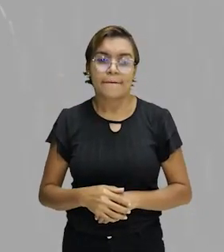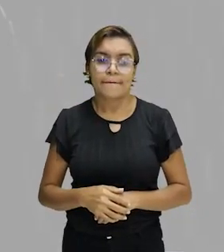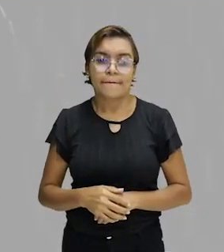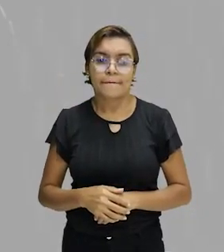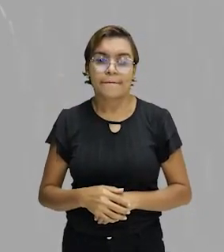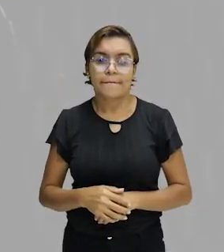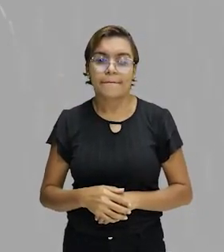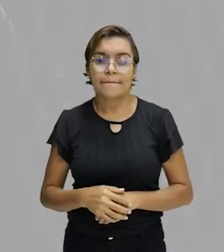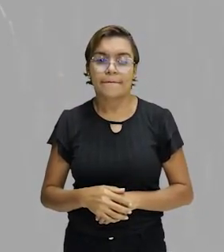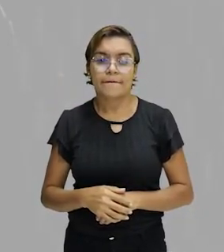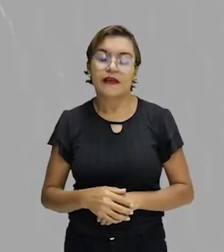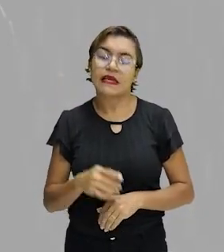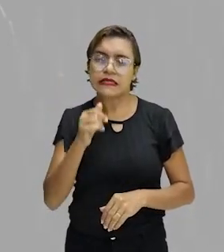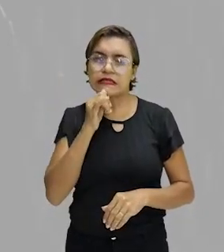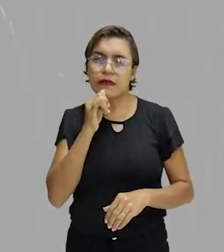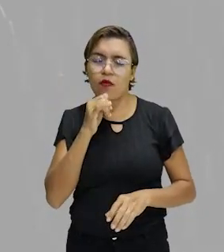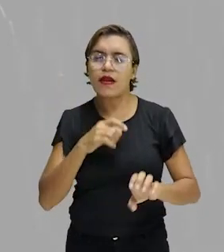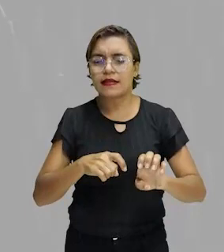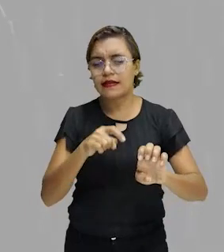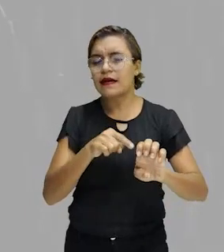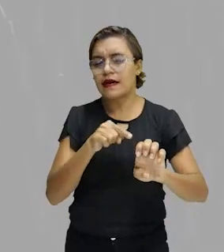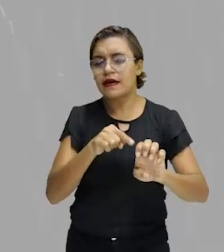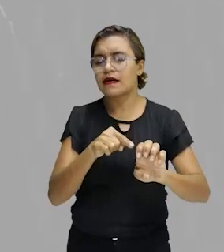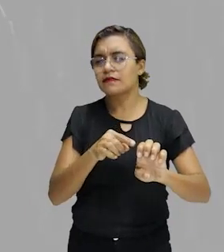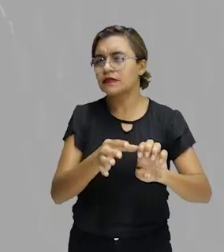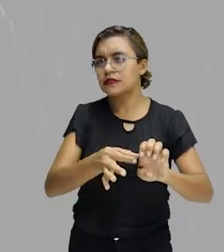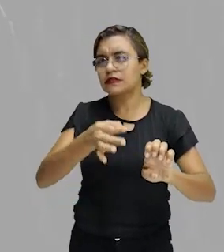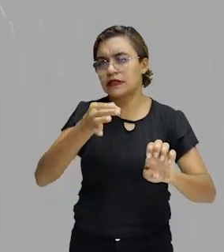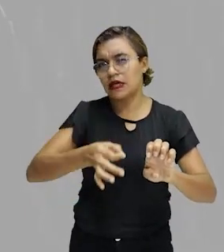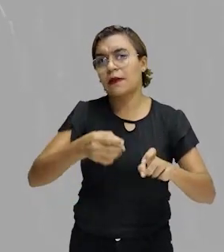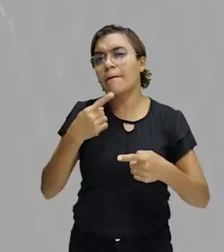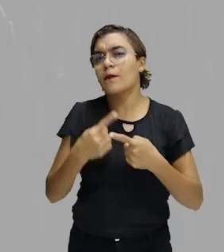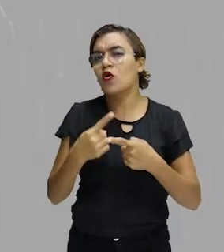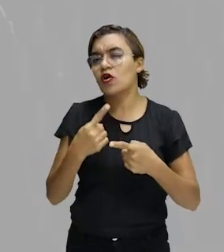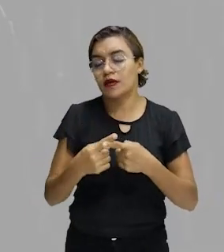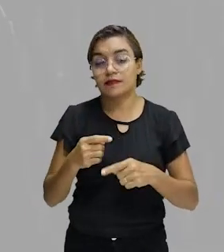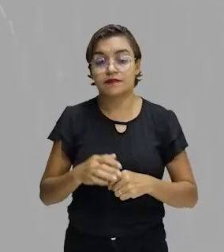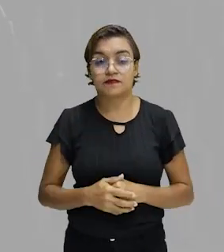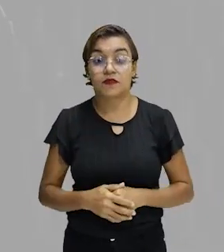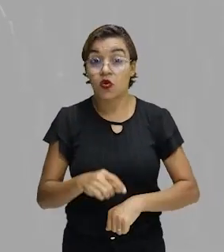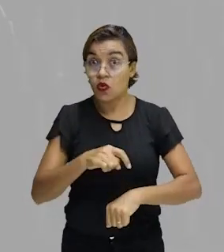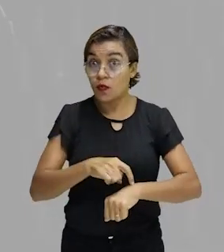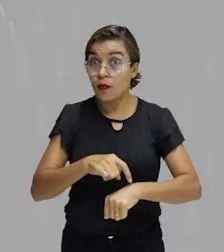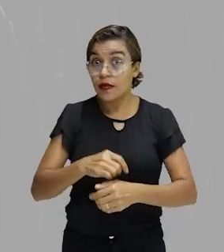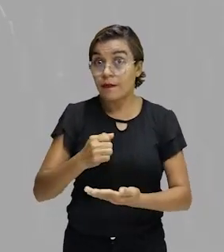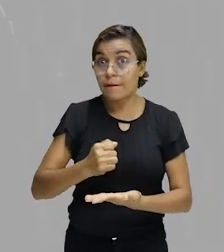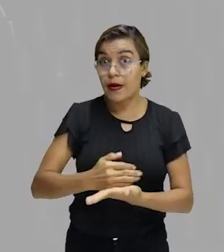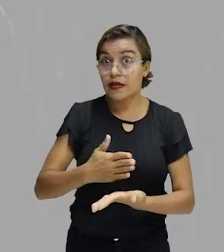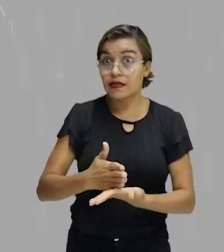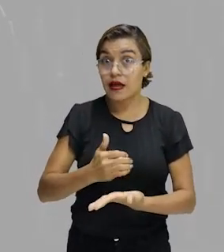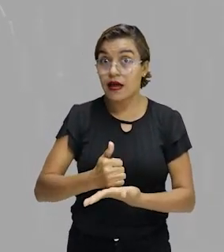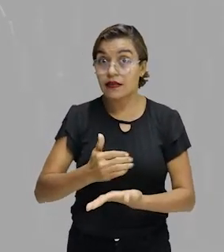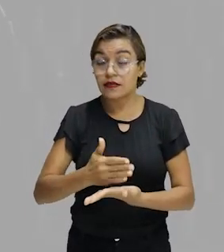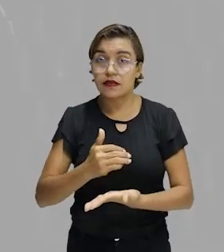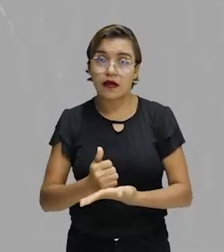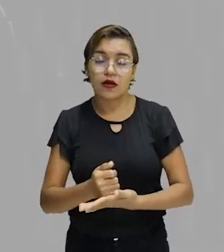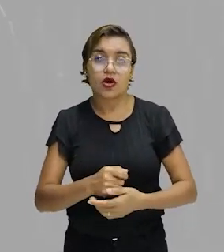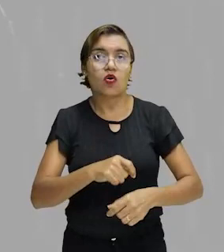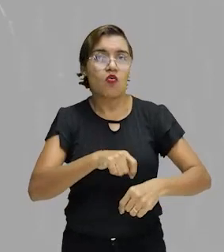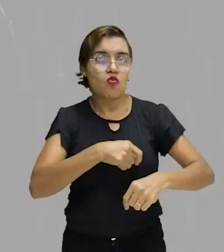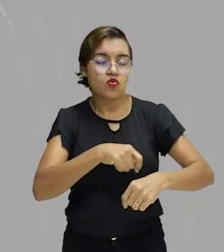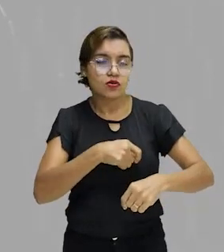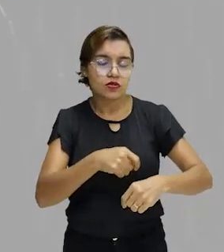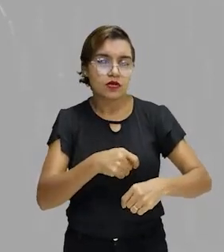compreender o porquê que a letra E está correta. Quando a batata está cozinhando, ou seja, a água encontra-se